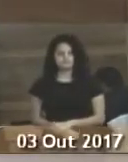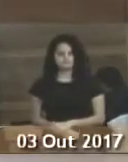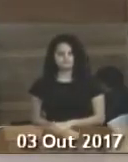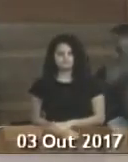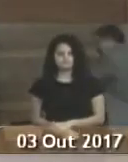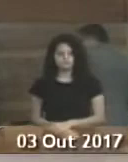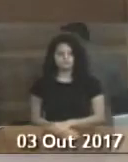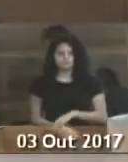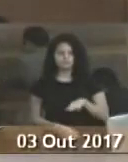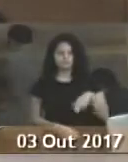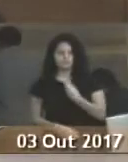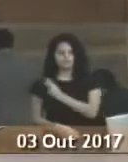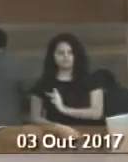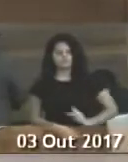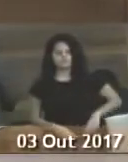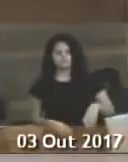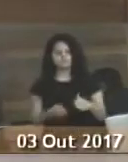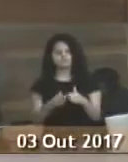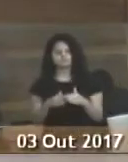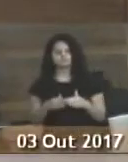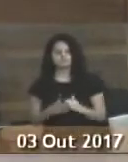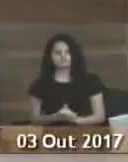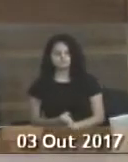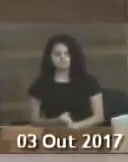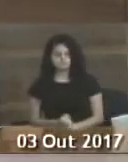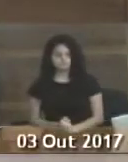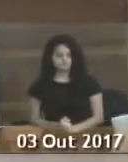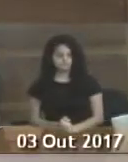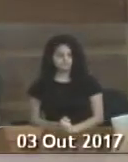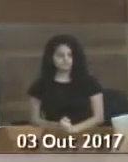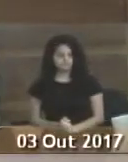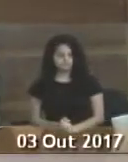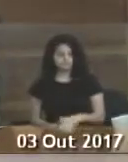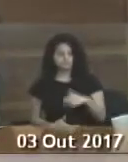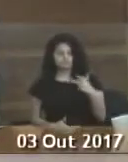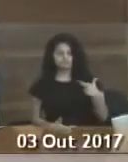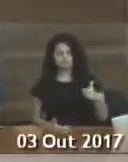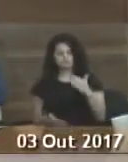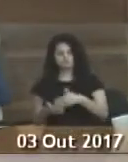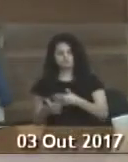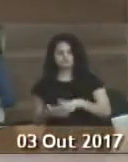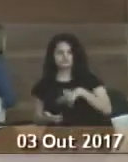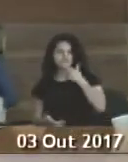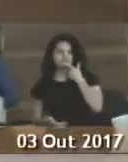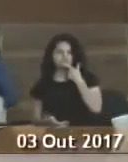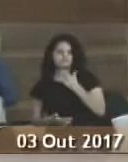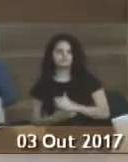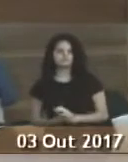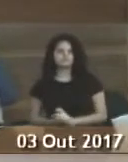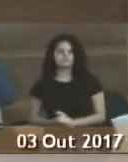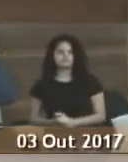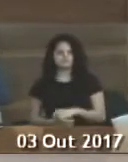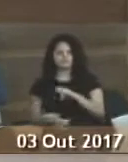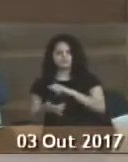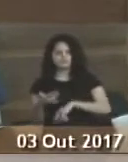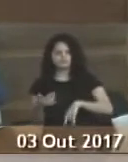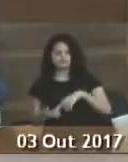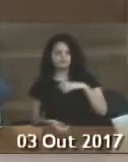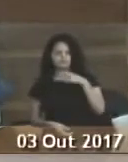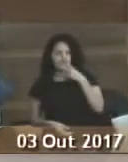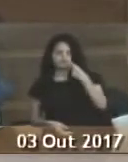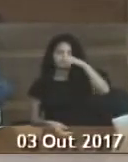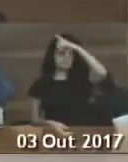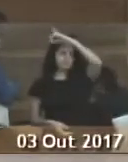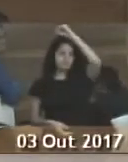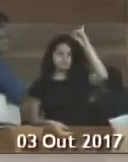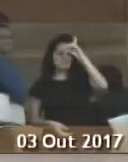Em seguida, o senhor presidente solicitou o segundo secretário, o vereador Jedai, que procedesse à leitura do texto bíblico. Foi lido